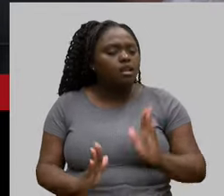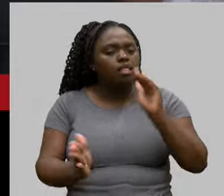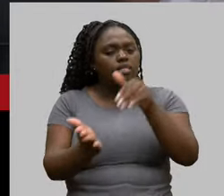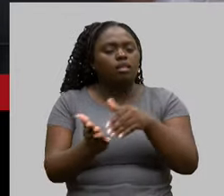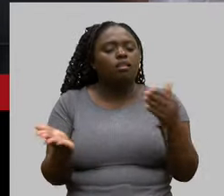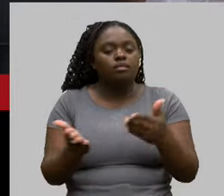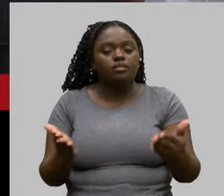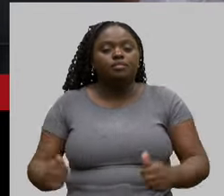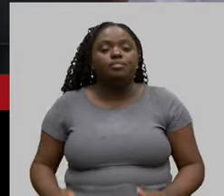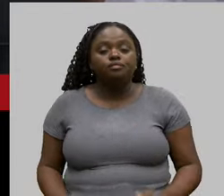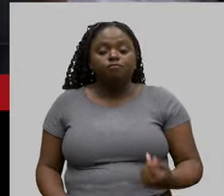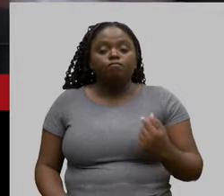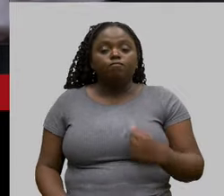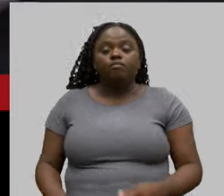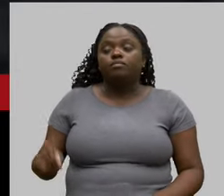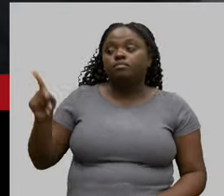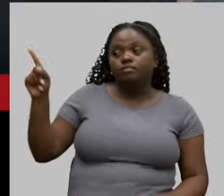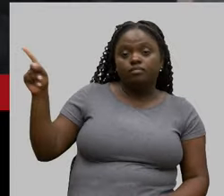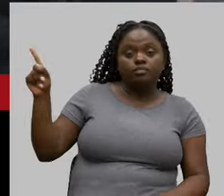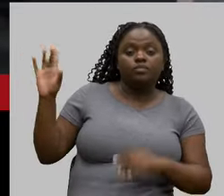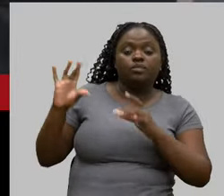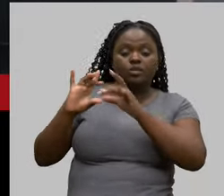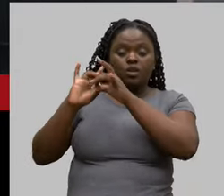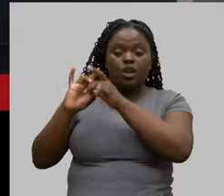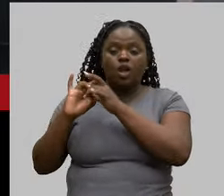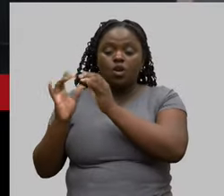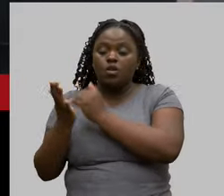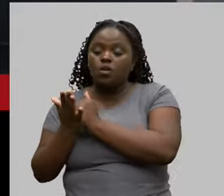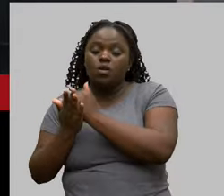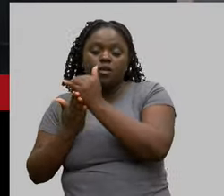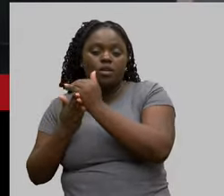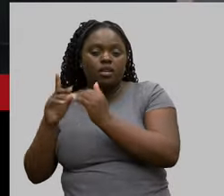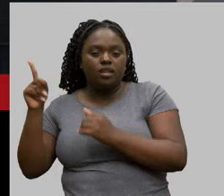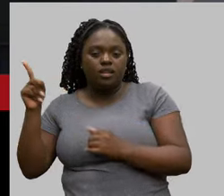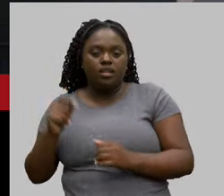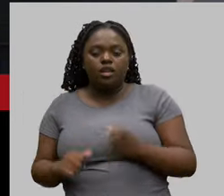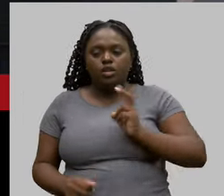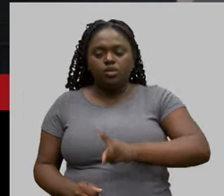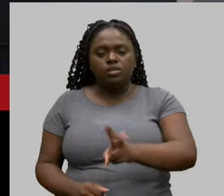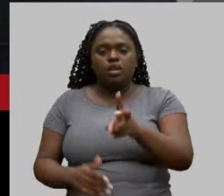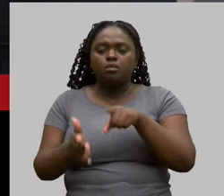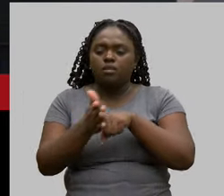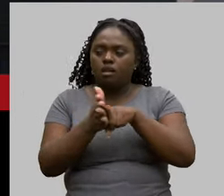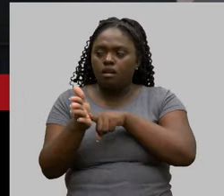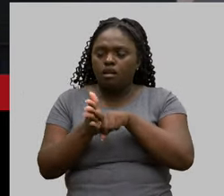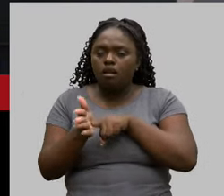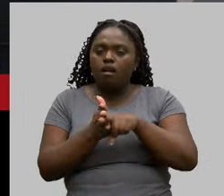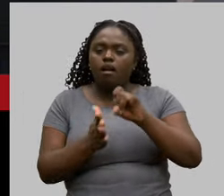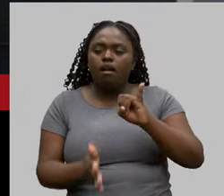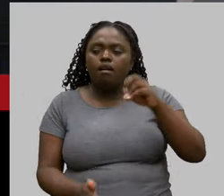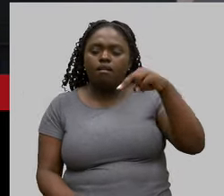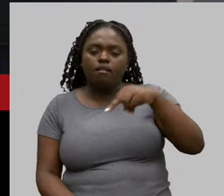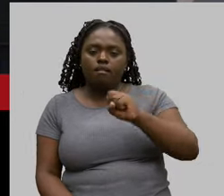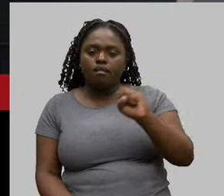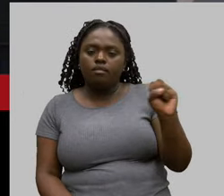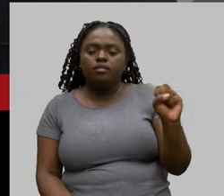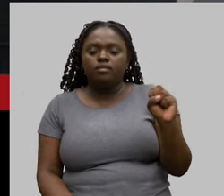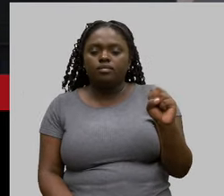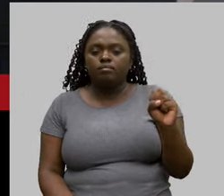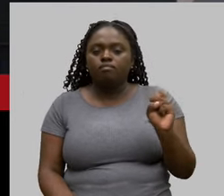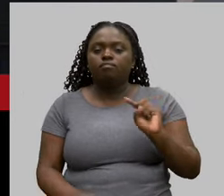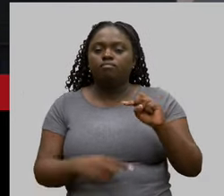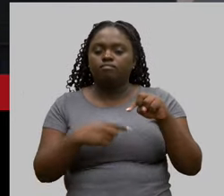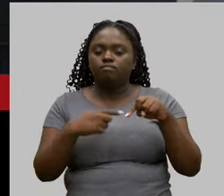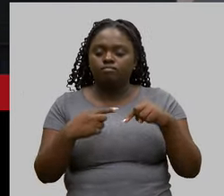União na lá na União né perdão eh fui fiscal do INSS depois né a gente nós fomos